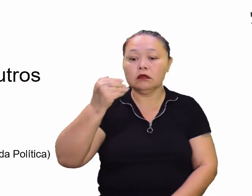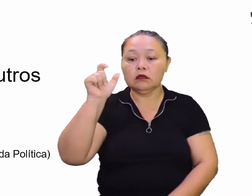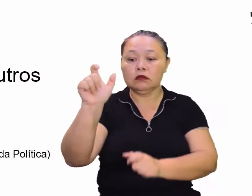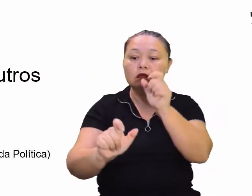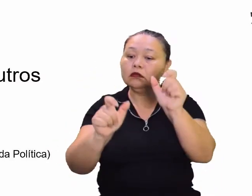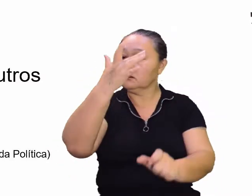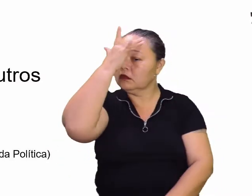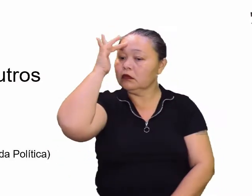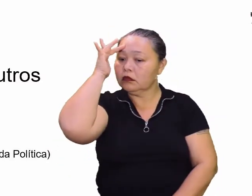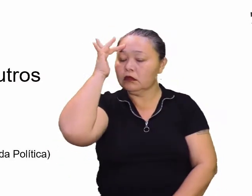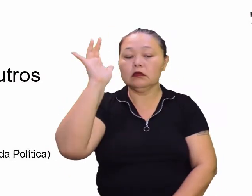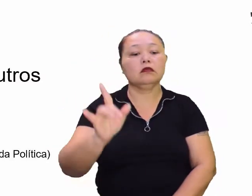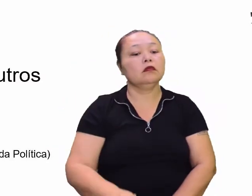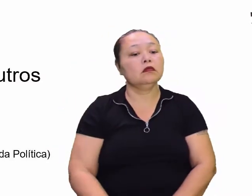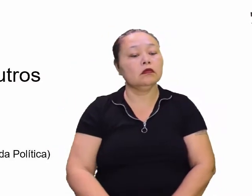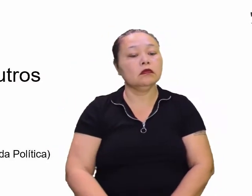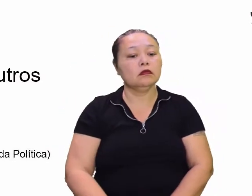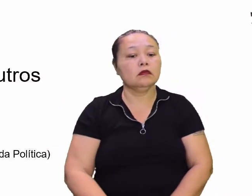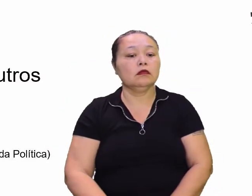habitantes. Não é isso?